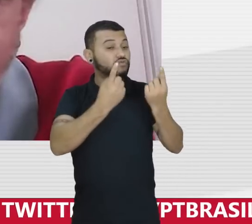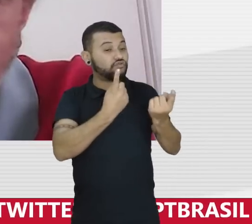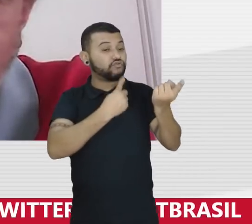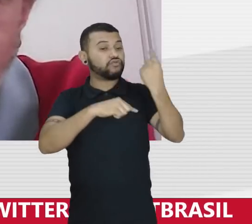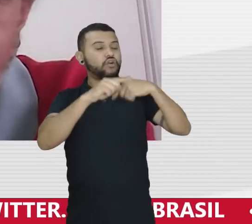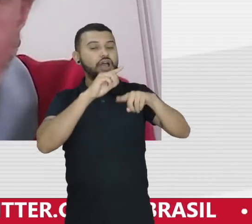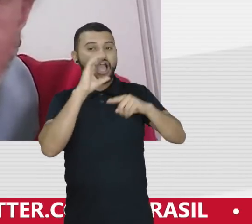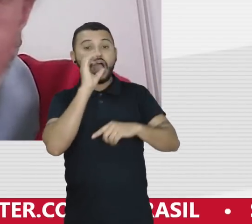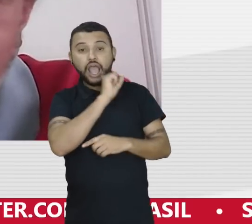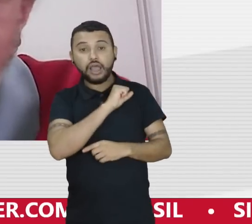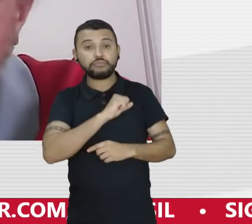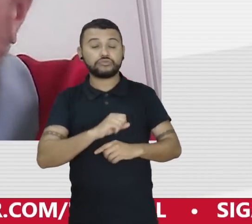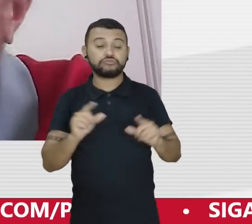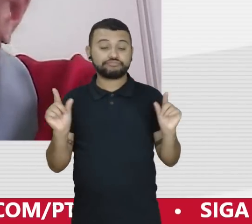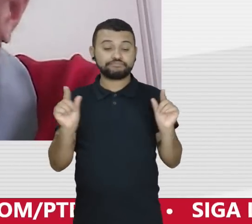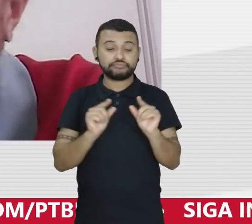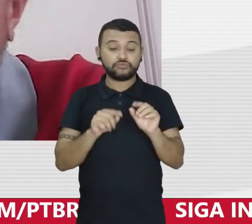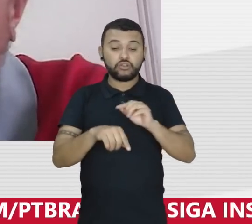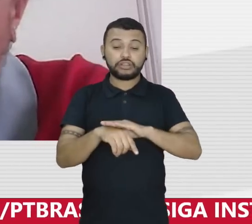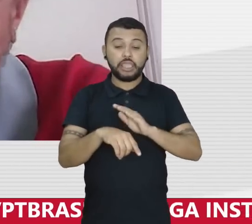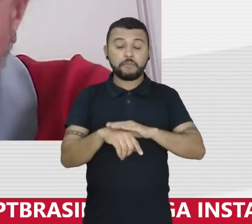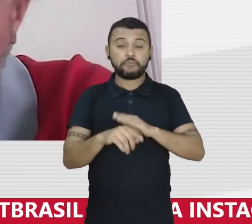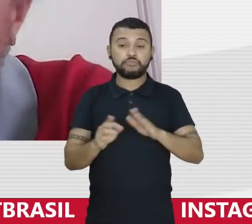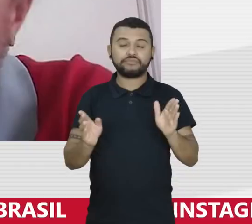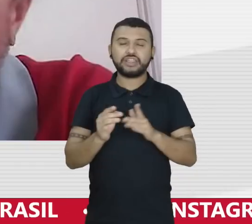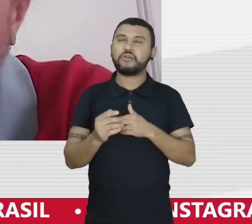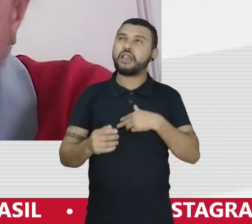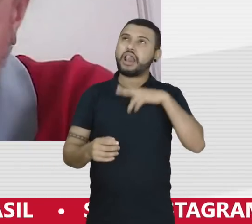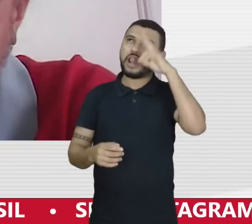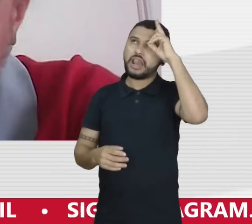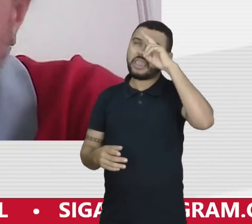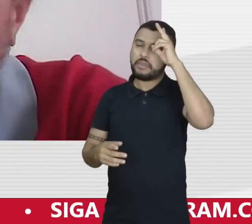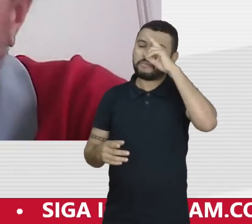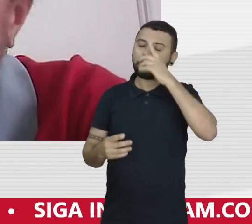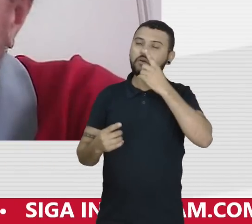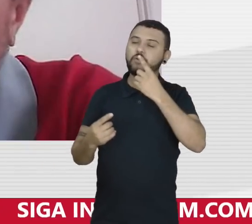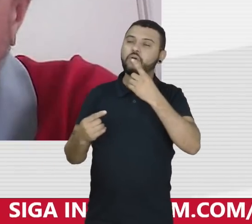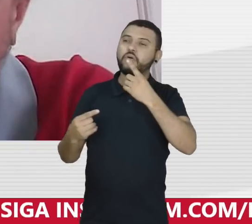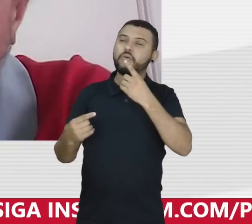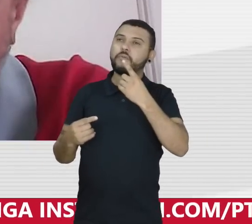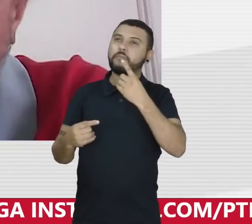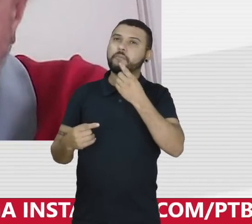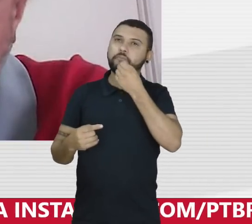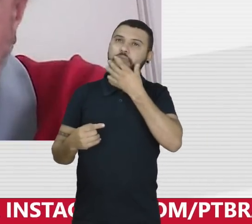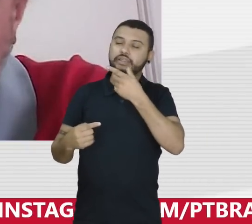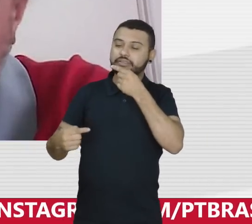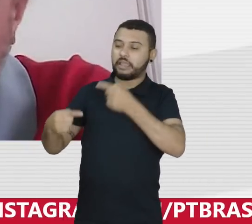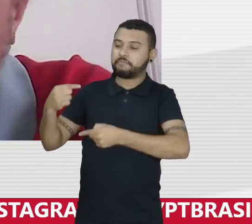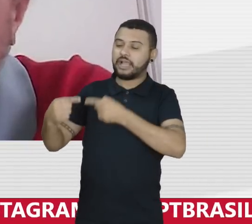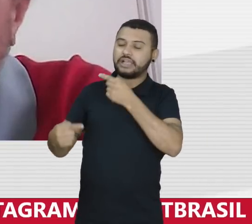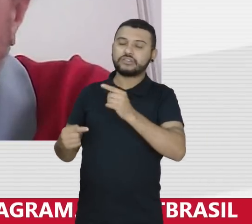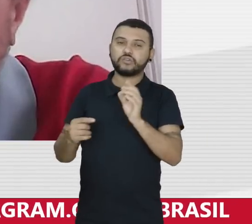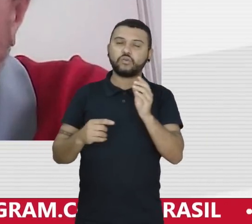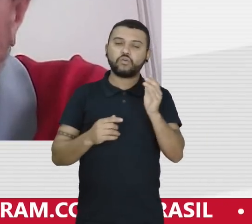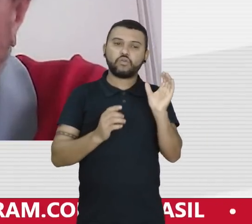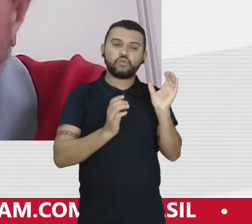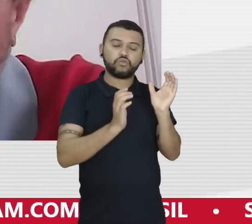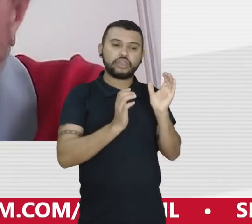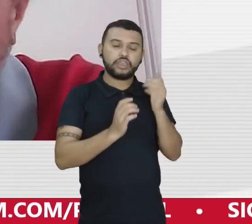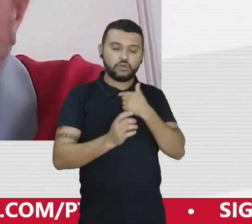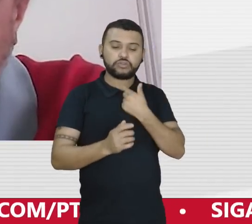prazo, né? Me lembro bem do debate, né? Depois eu estive no segundo governo Dilma, trabalhando